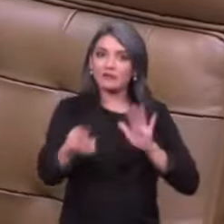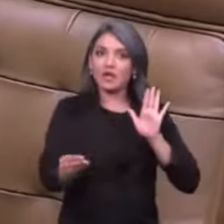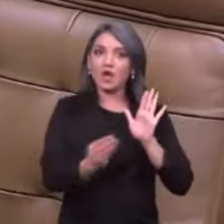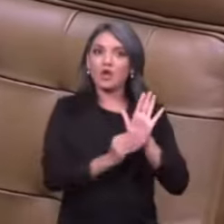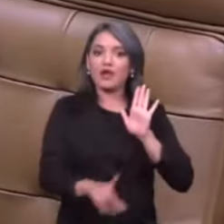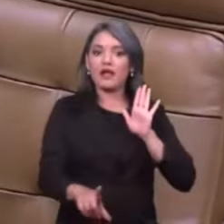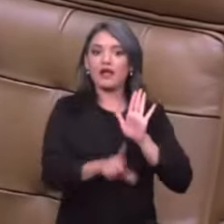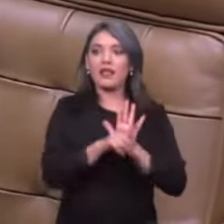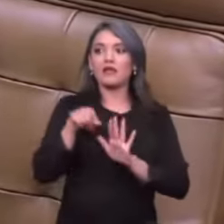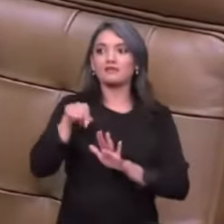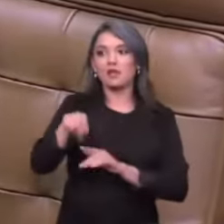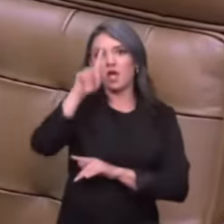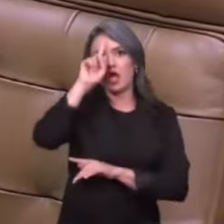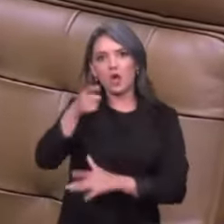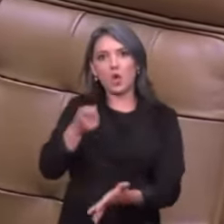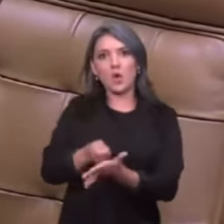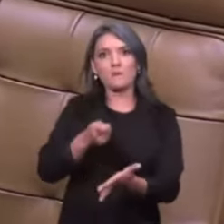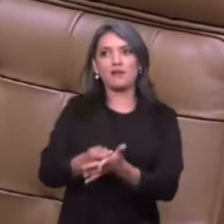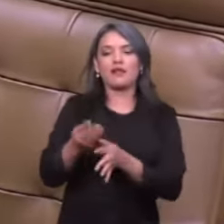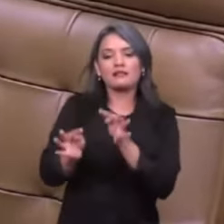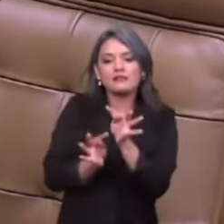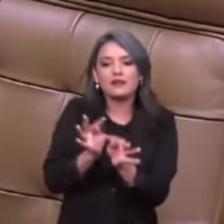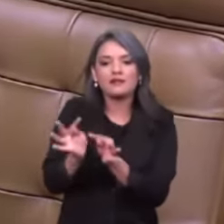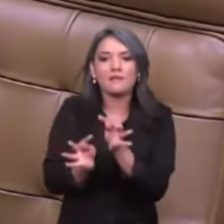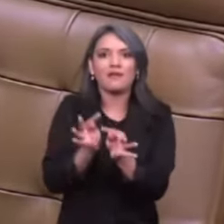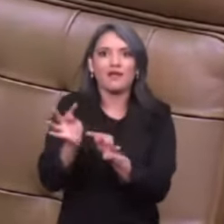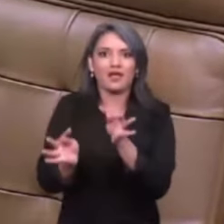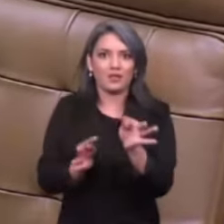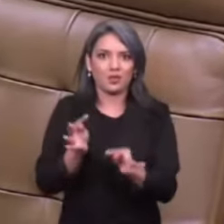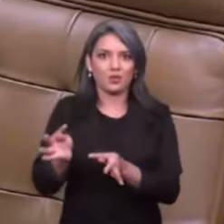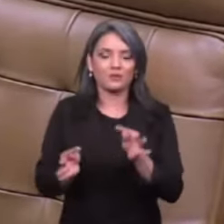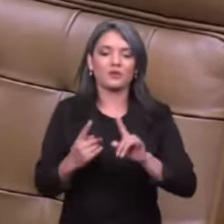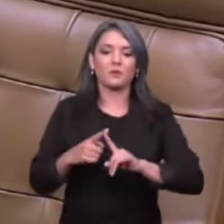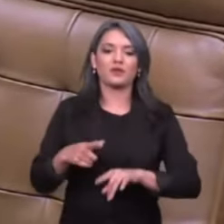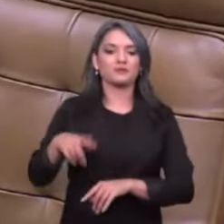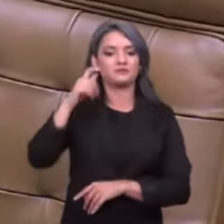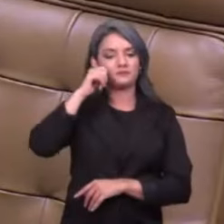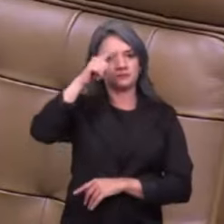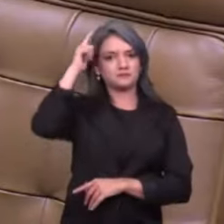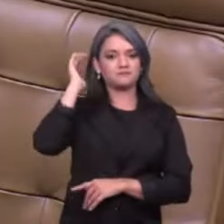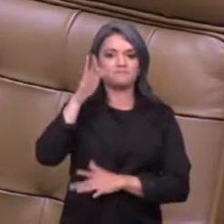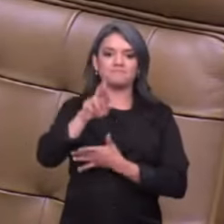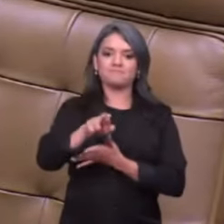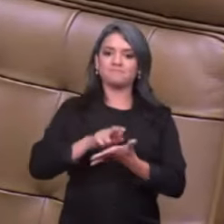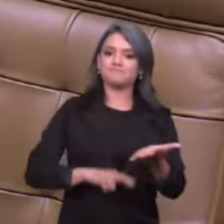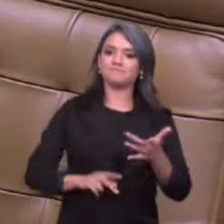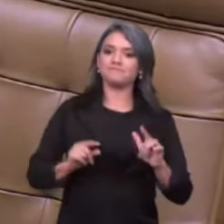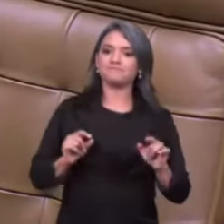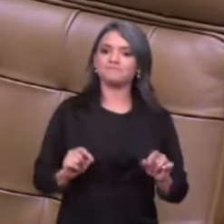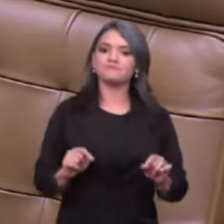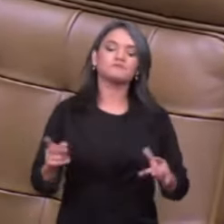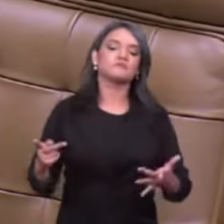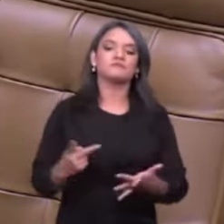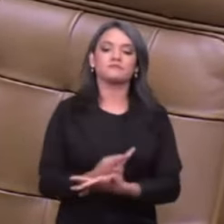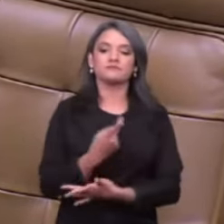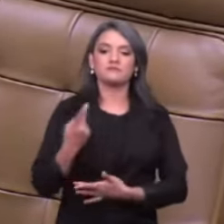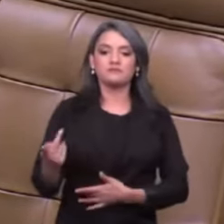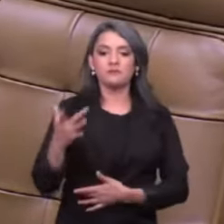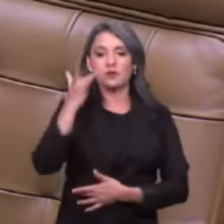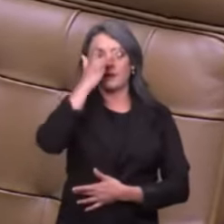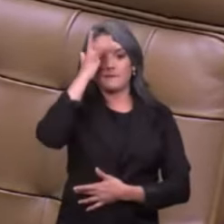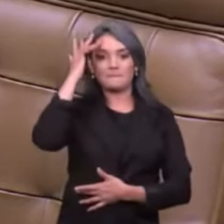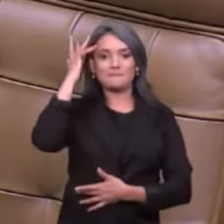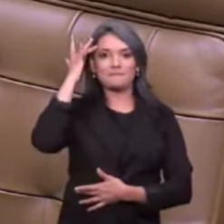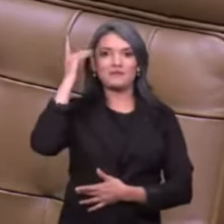Porque, claro, recentemente o ministro Alexandre foi relator de uma situação envolvendo pessoas